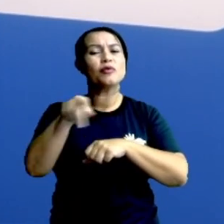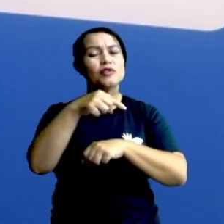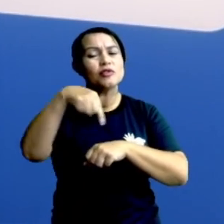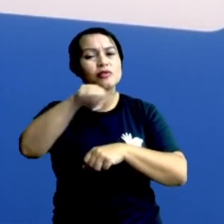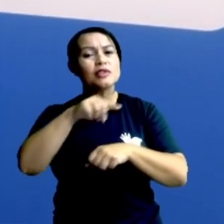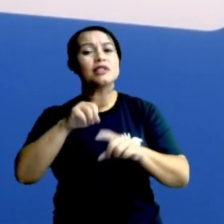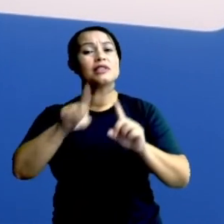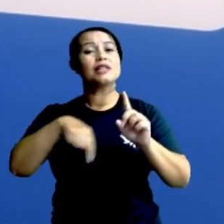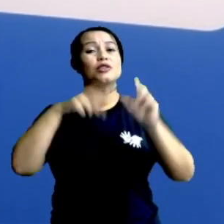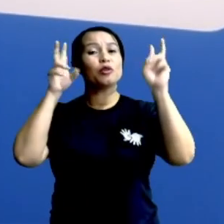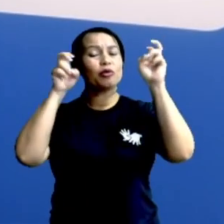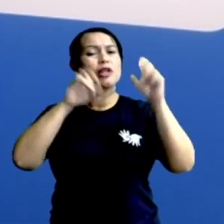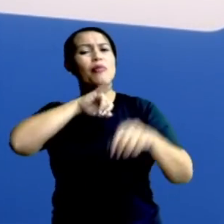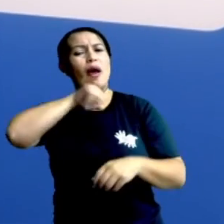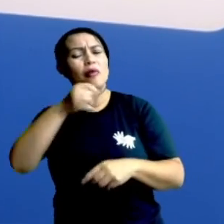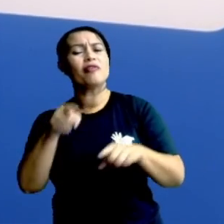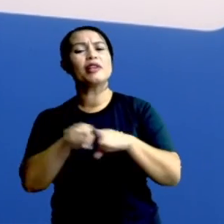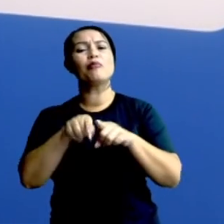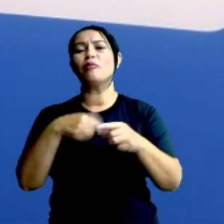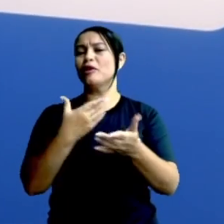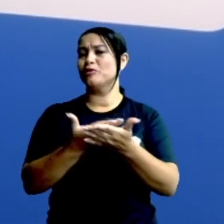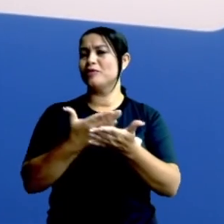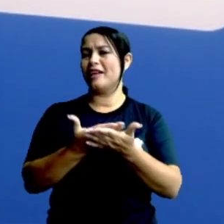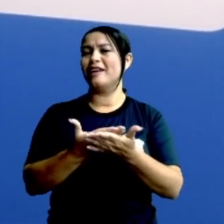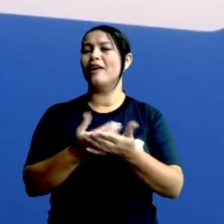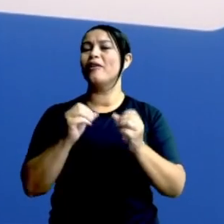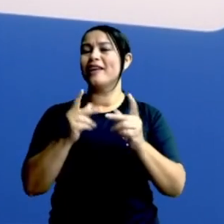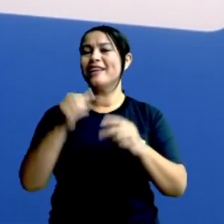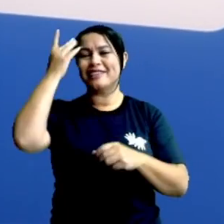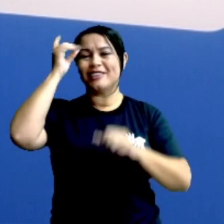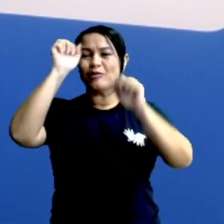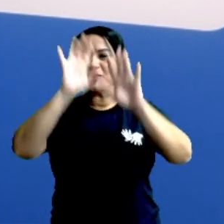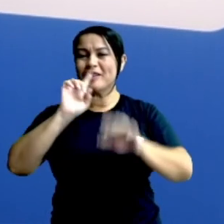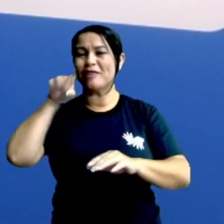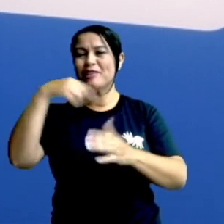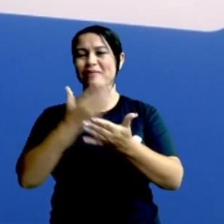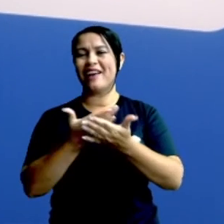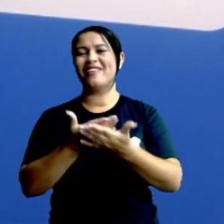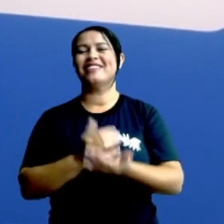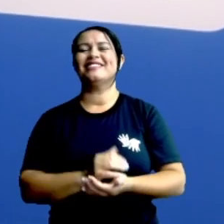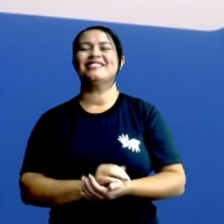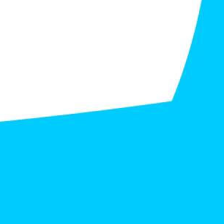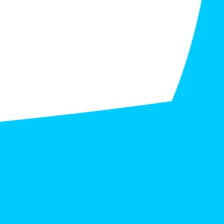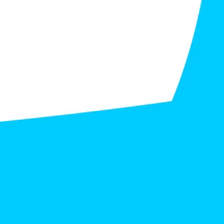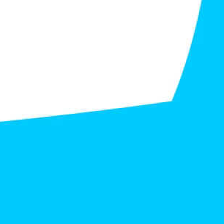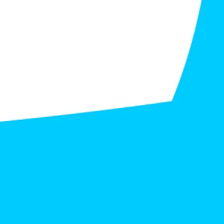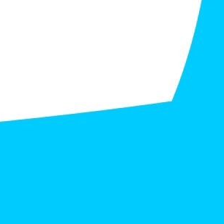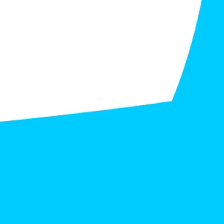vocês mais sobre o tema e aproveitem o dia para estudar, tá bom? Fiquem com Deus e até a próxima, pessoal.